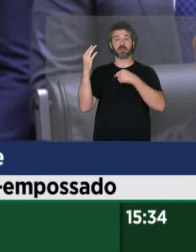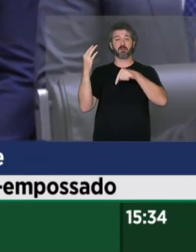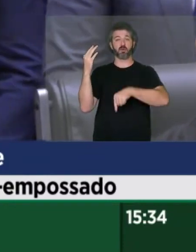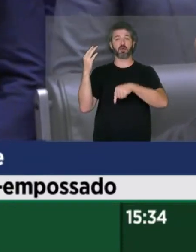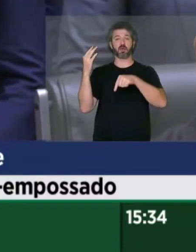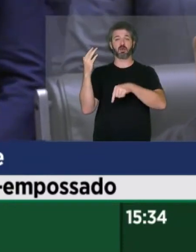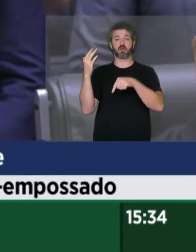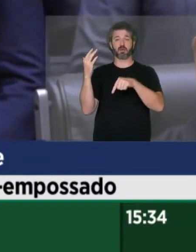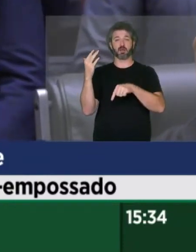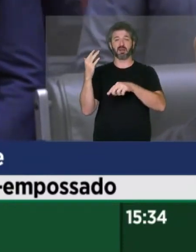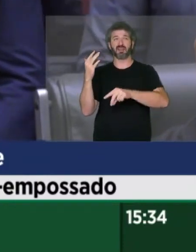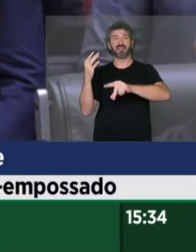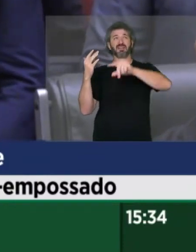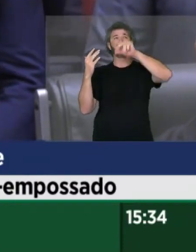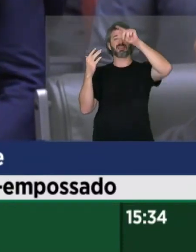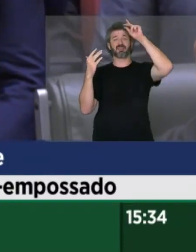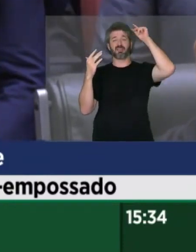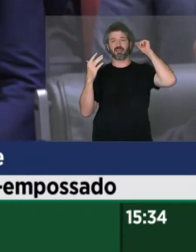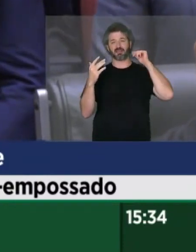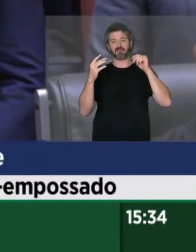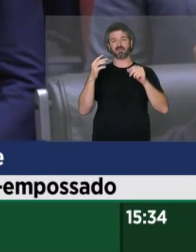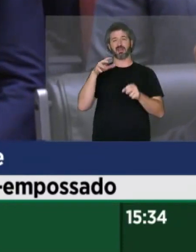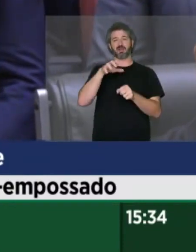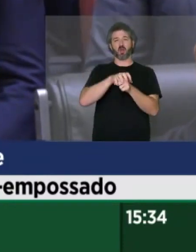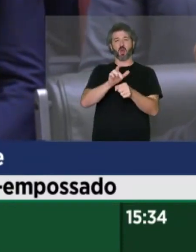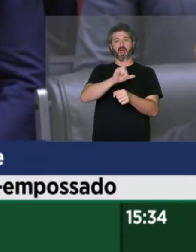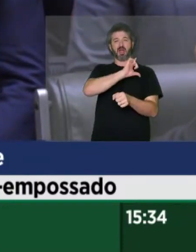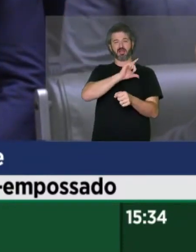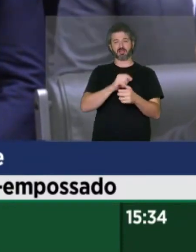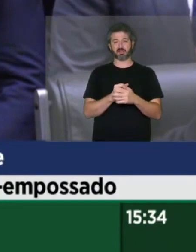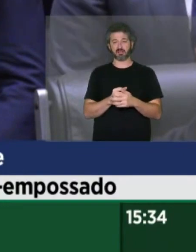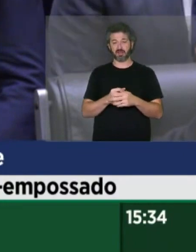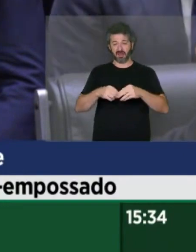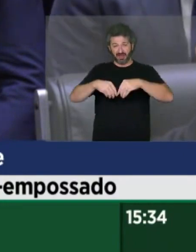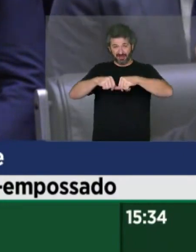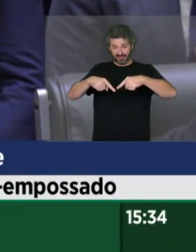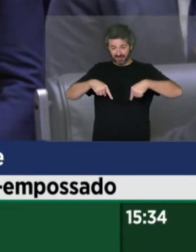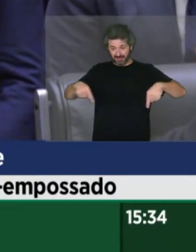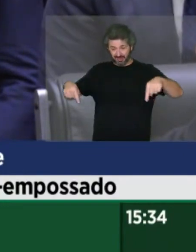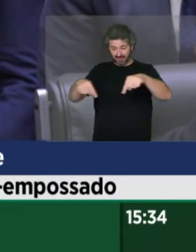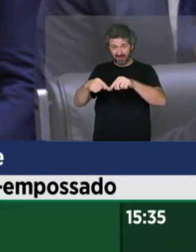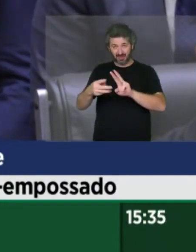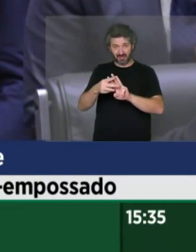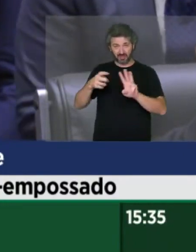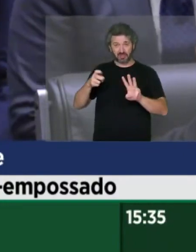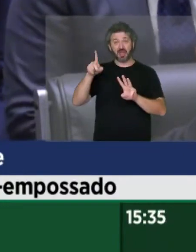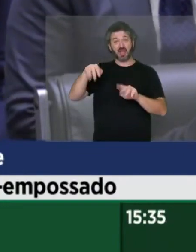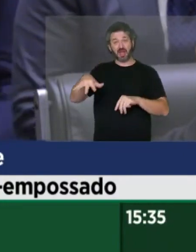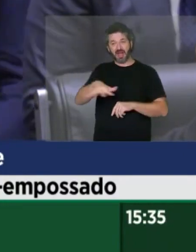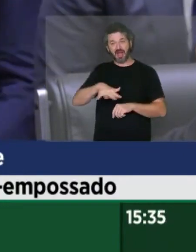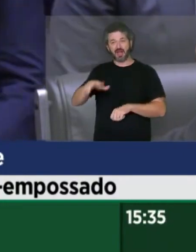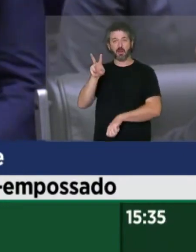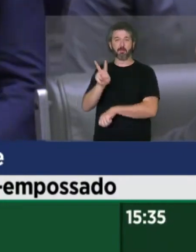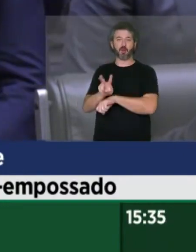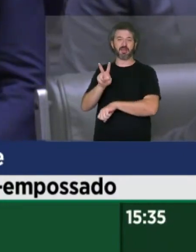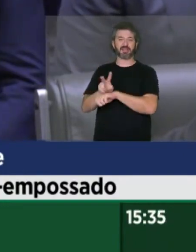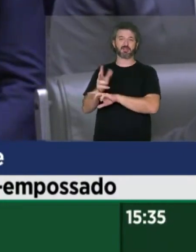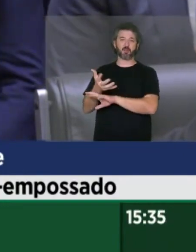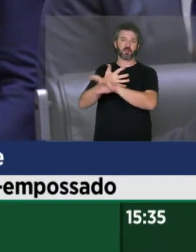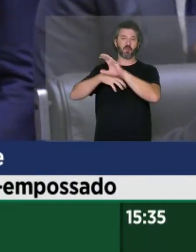desde os tempos e memoriais cada Terra demarcada é uma nova área de Proteção Ambiental